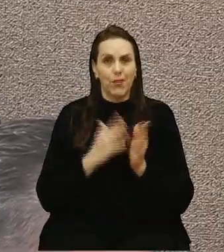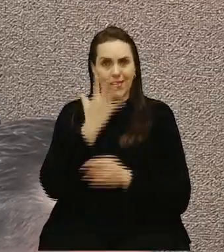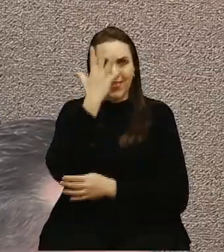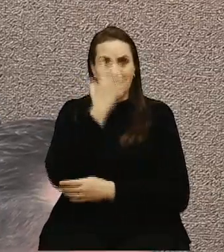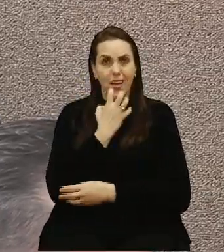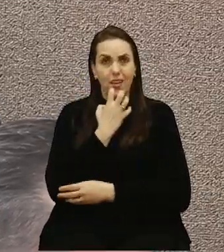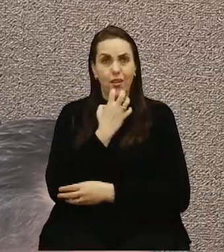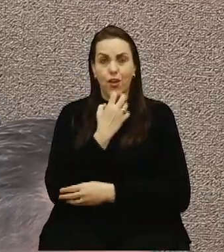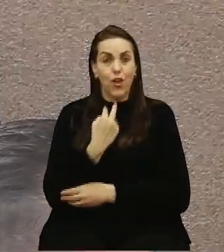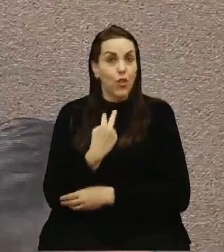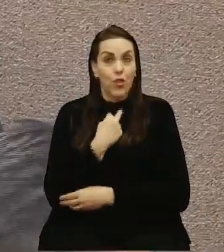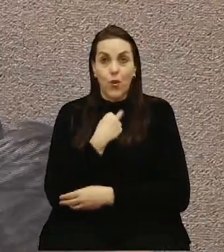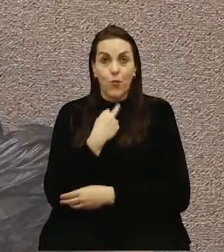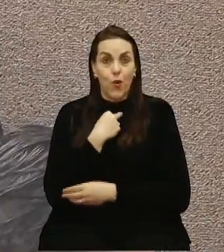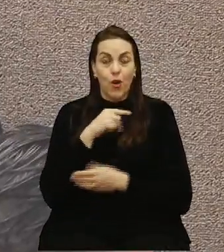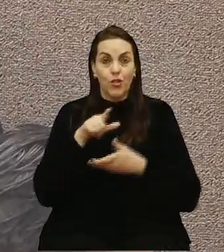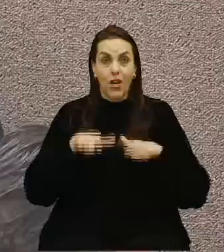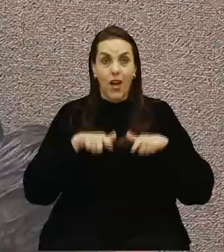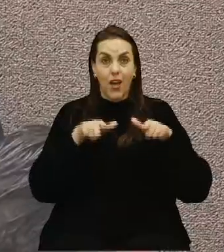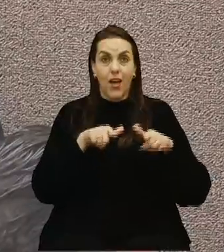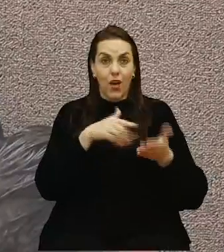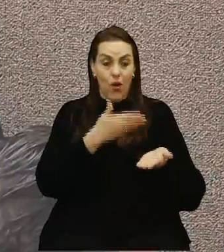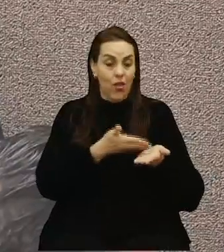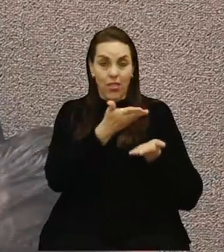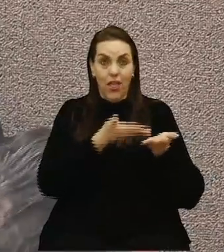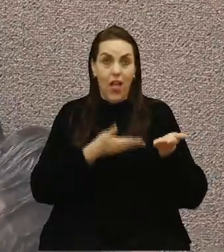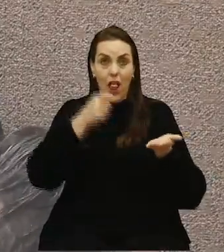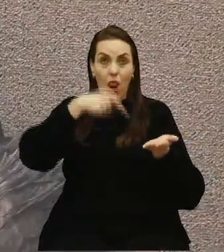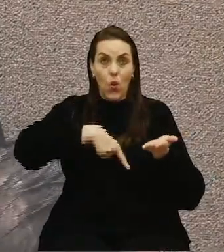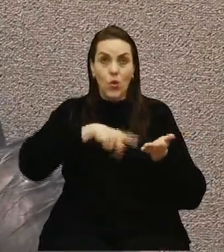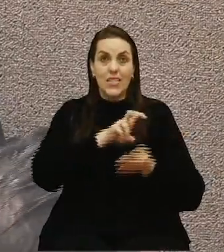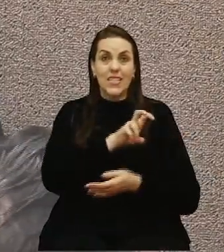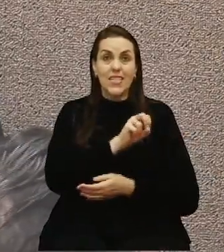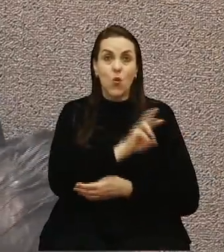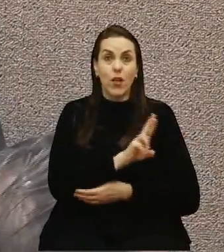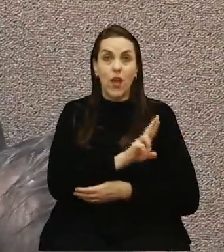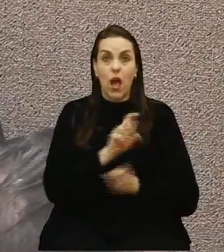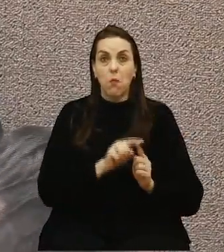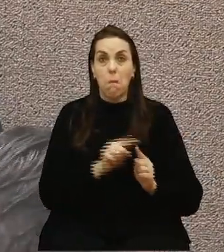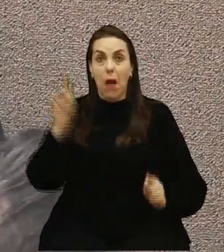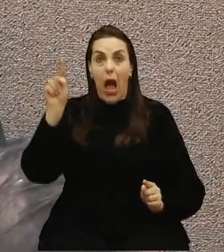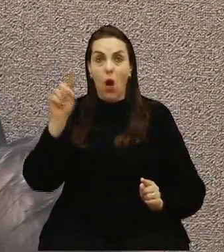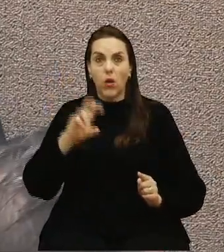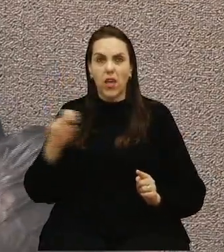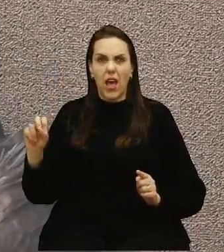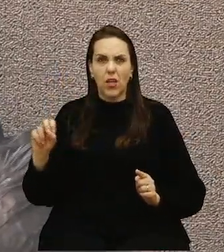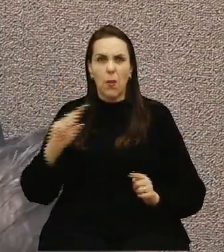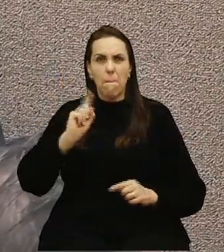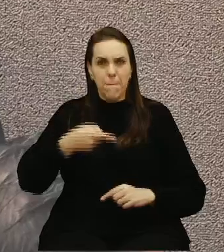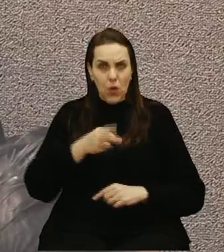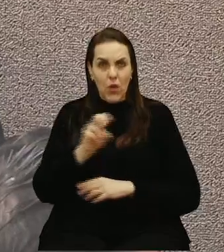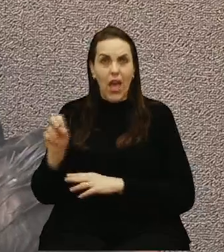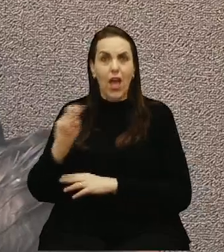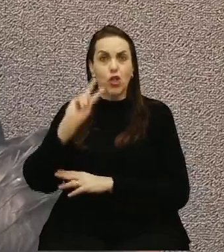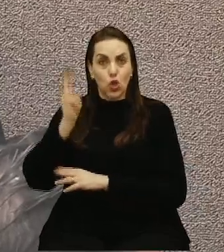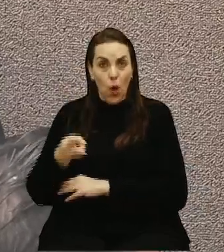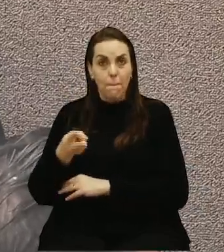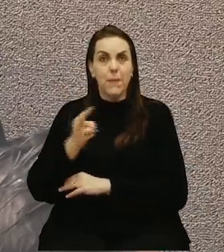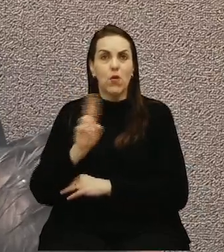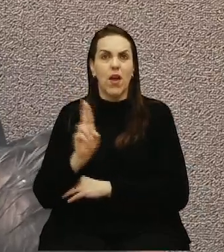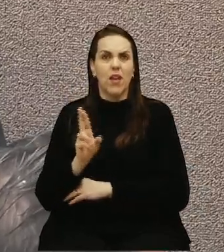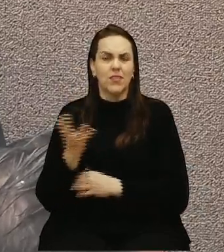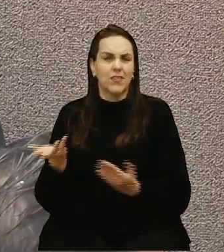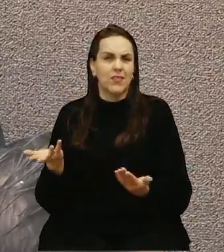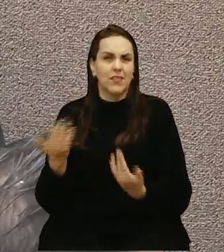Não pode uma conta de luz, daqui a pouco, de 50 passar para 500, e tem absurdos de 1.500, 2.000. Então, isso, na